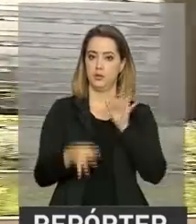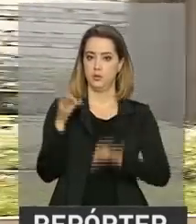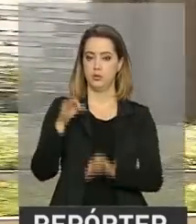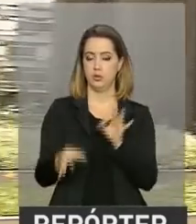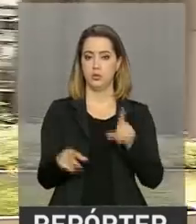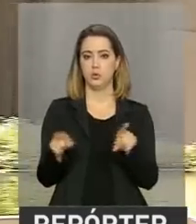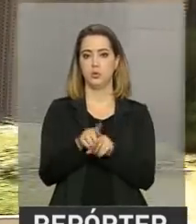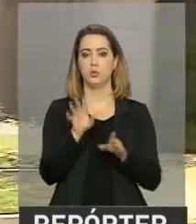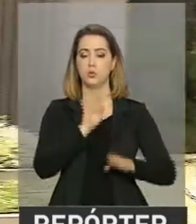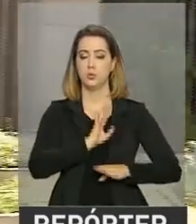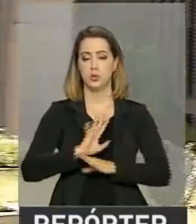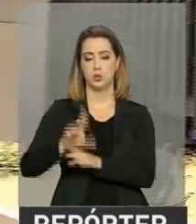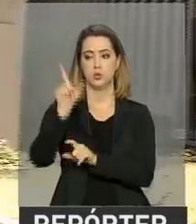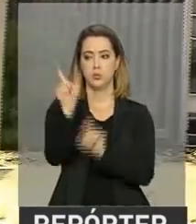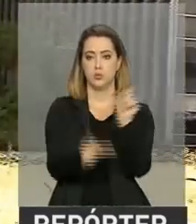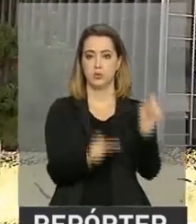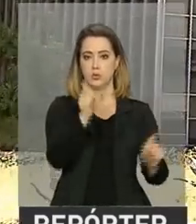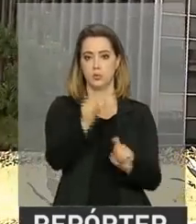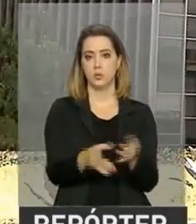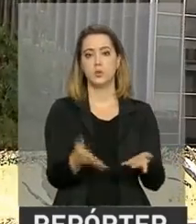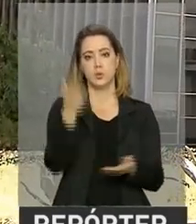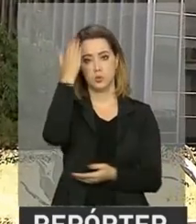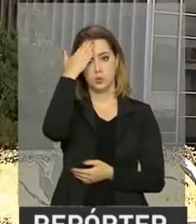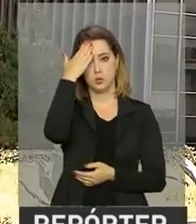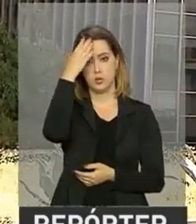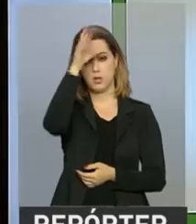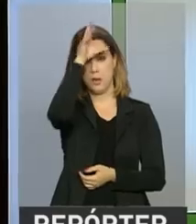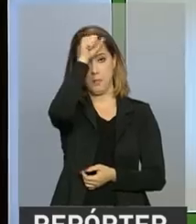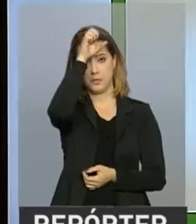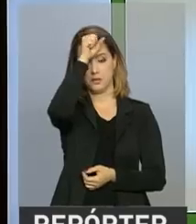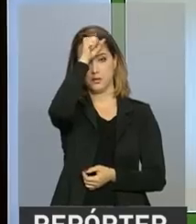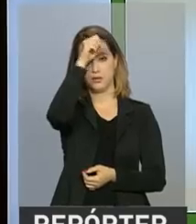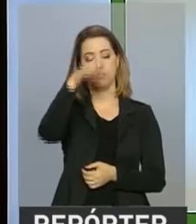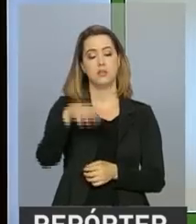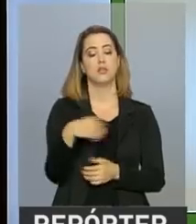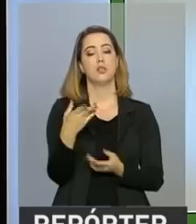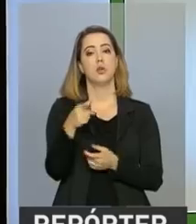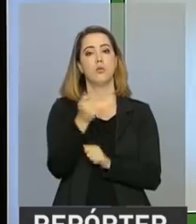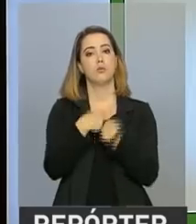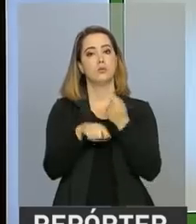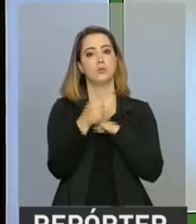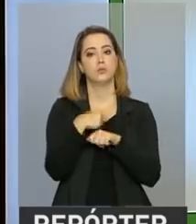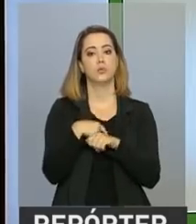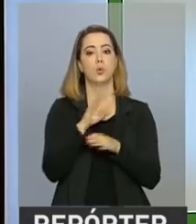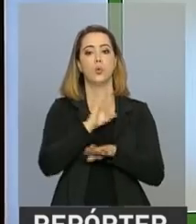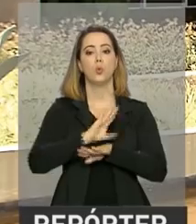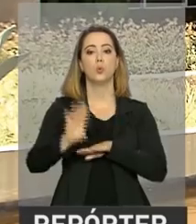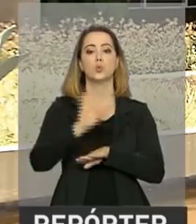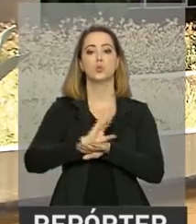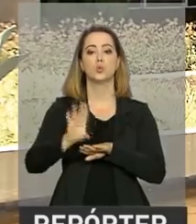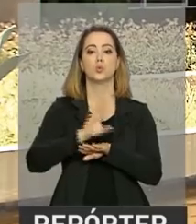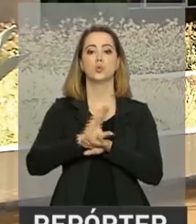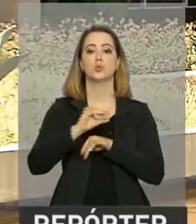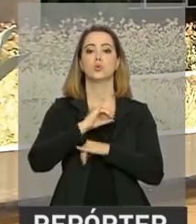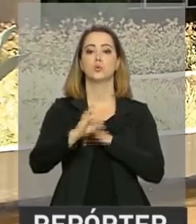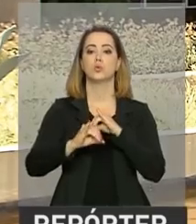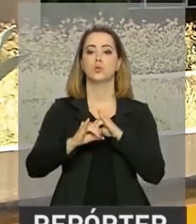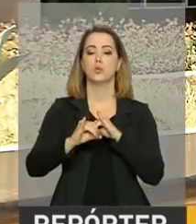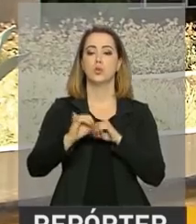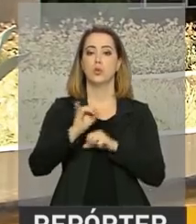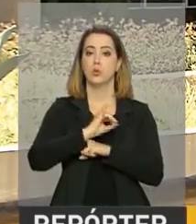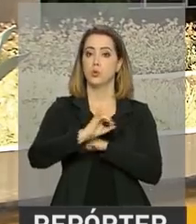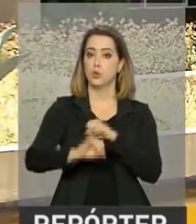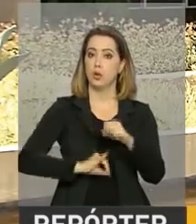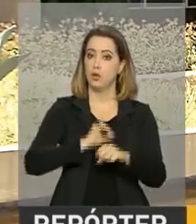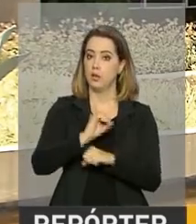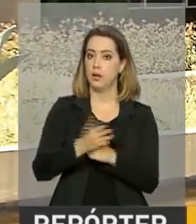todo o país a desenvolverem a educação financeira lançou um curso online gratuito a idéia é orientar os